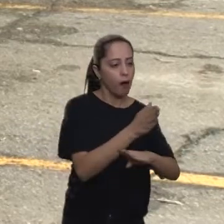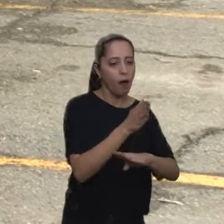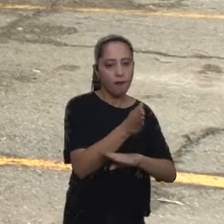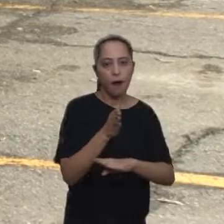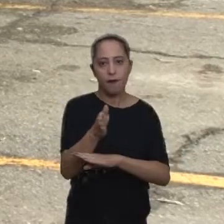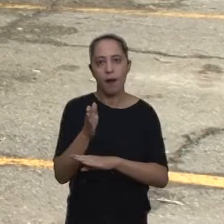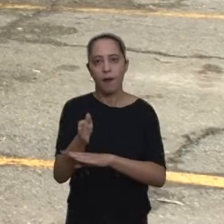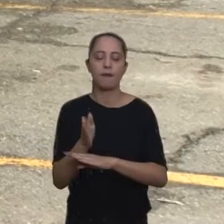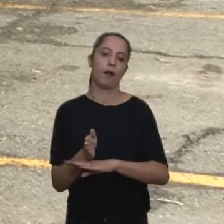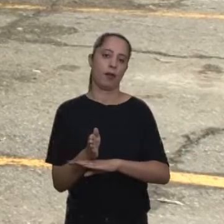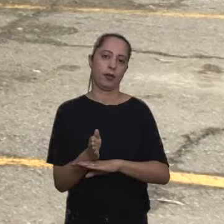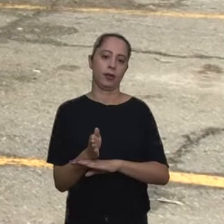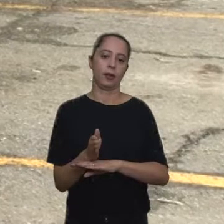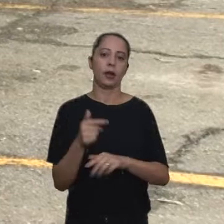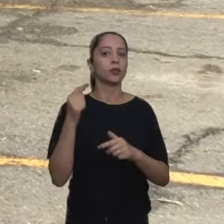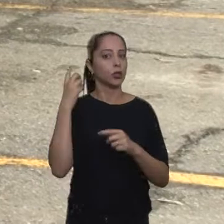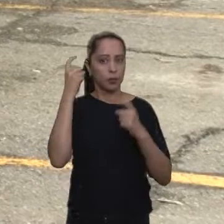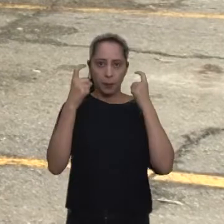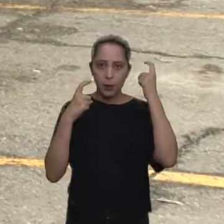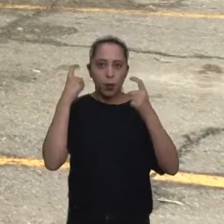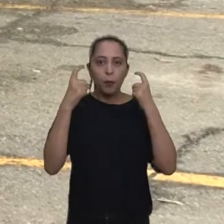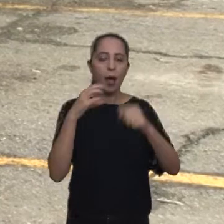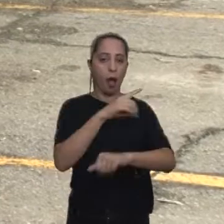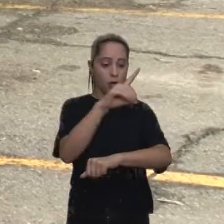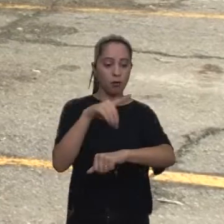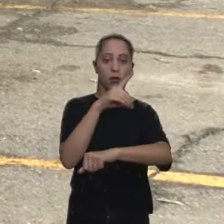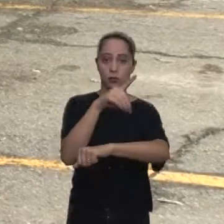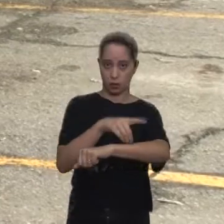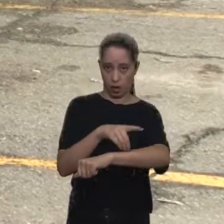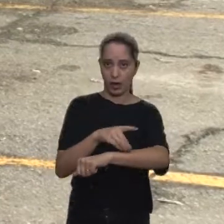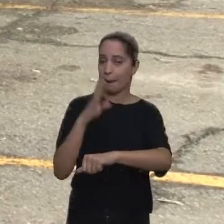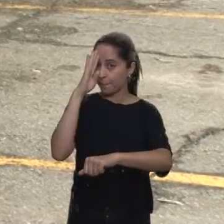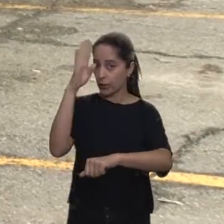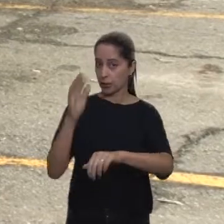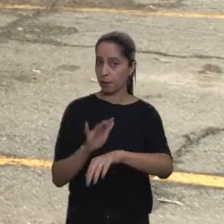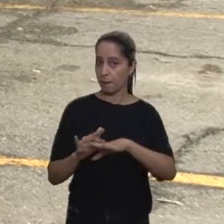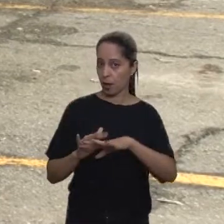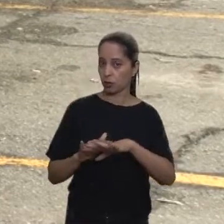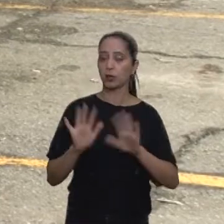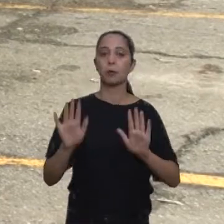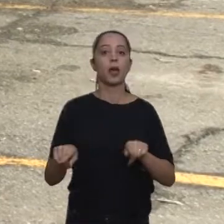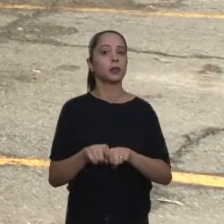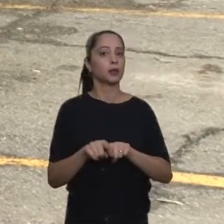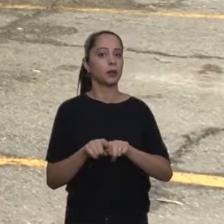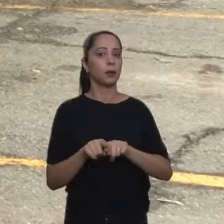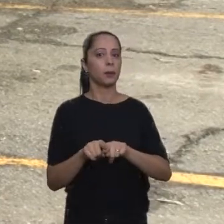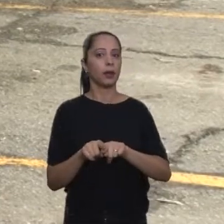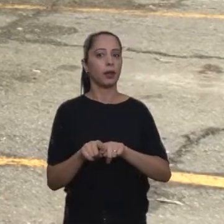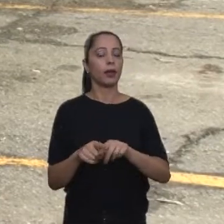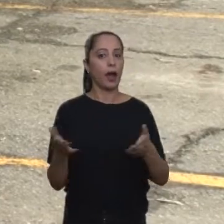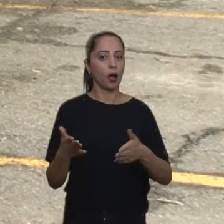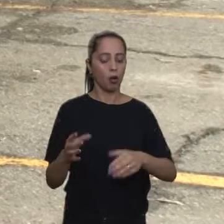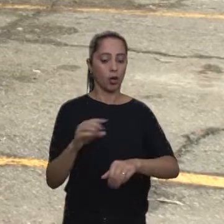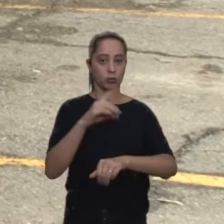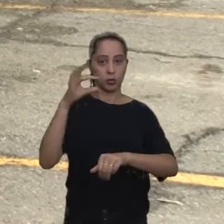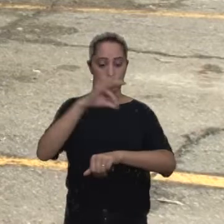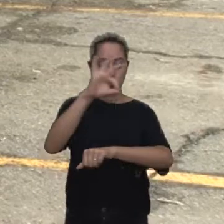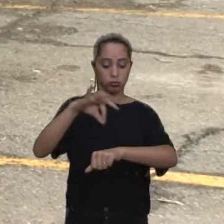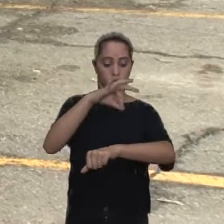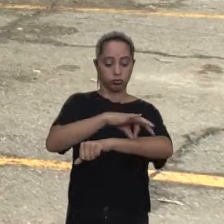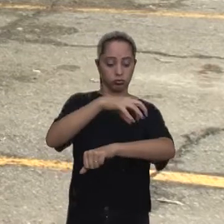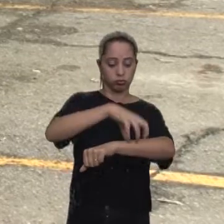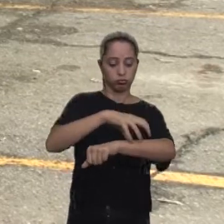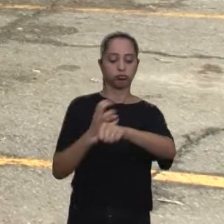no combate, né, às arboviroses. A gente se preocupa muito com a dengue, né, que é a principal doença, mas a gente também vem se preocupando cada vez